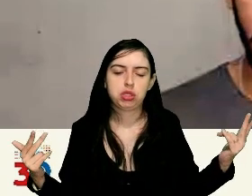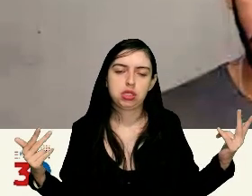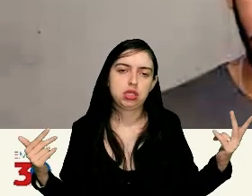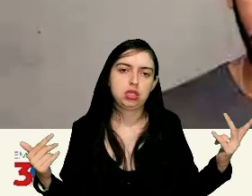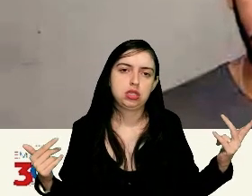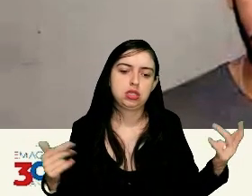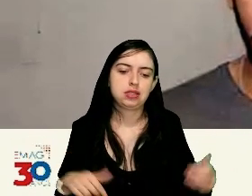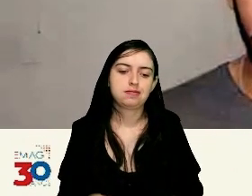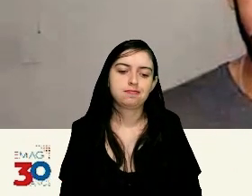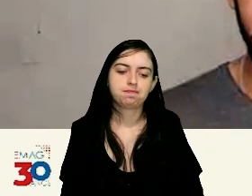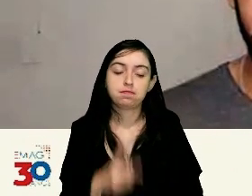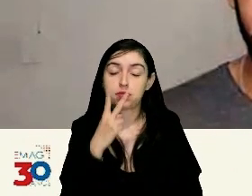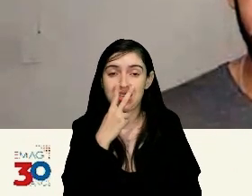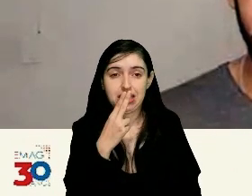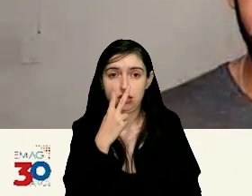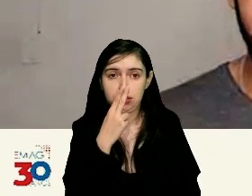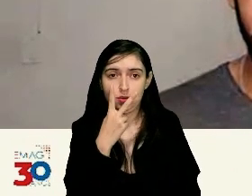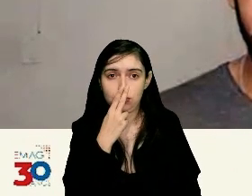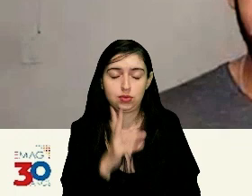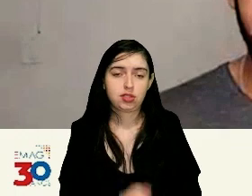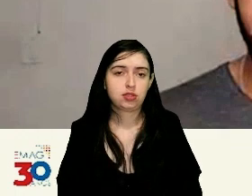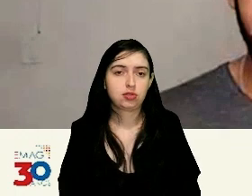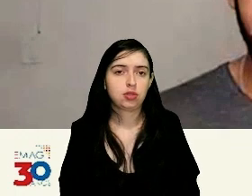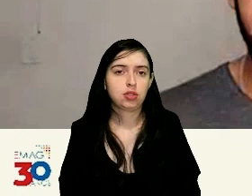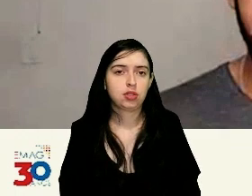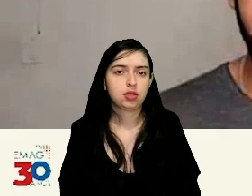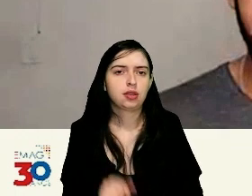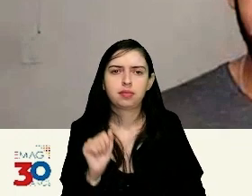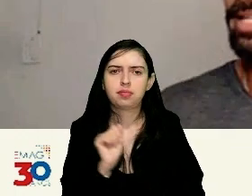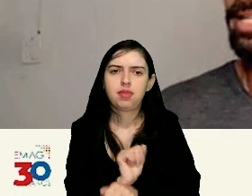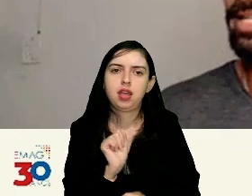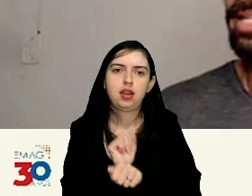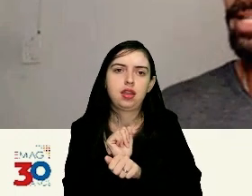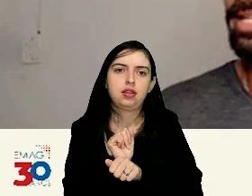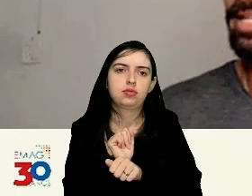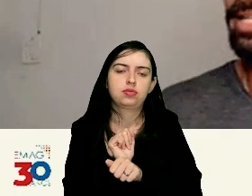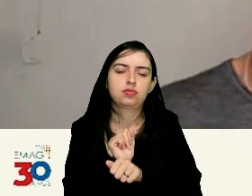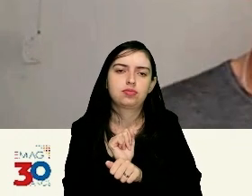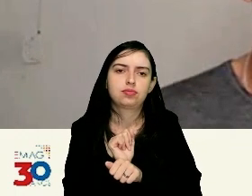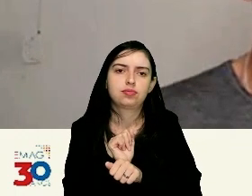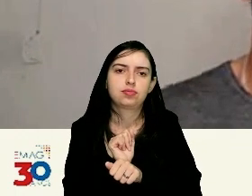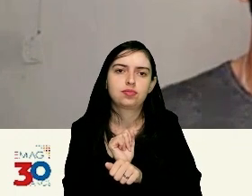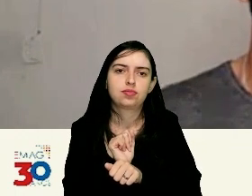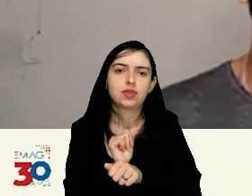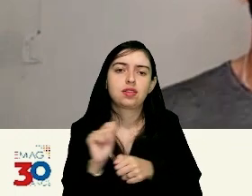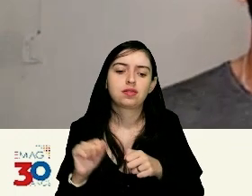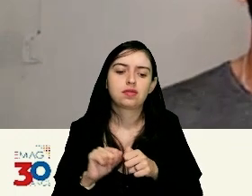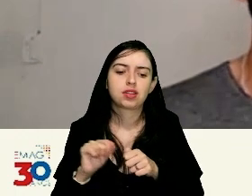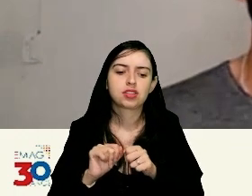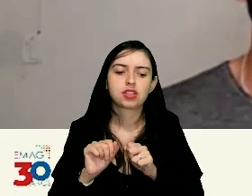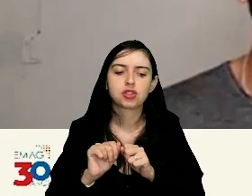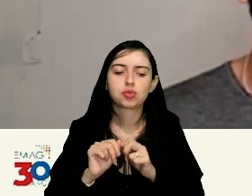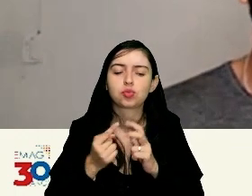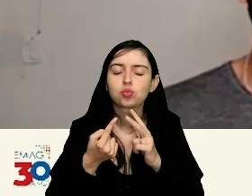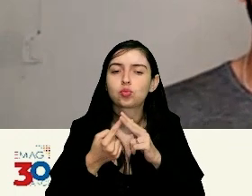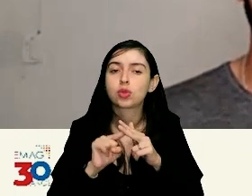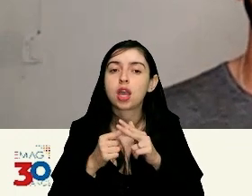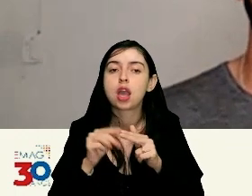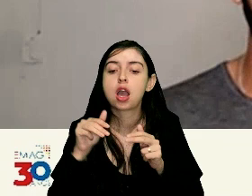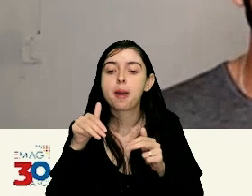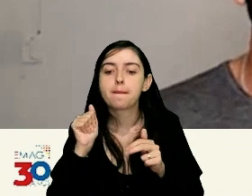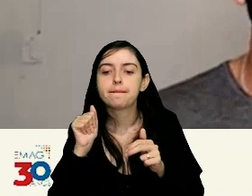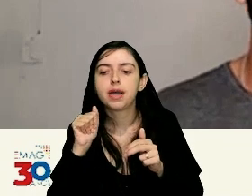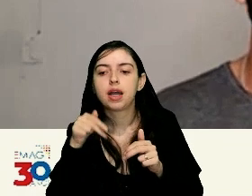que pelo menos vai ficar a gente vai estar fazendo a manutenção, vamos dizer assim, né, de uma estrutura, e